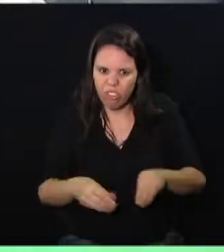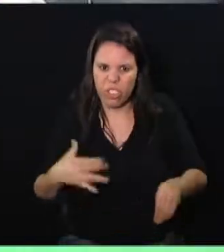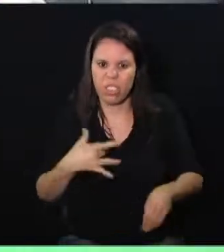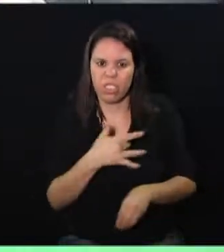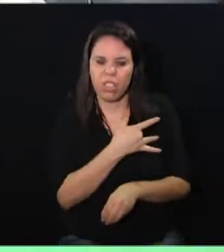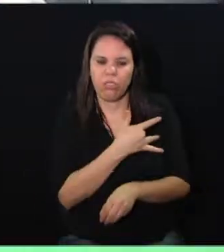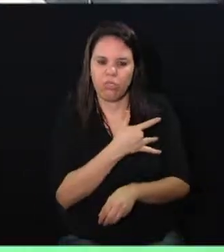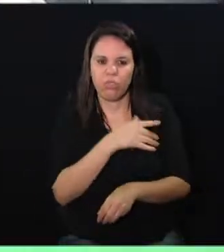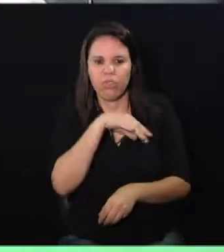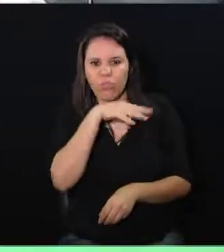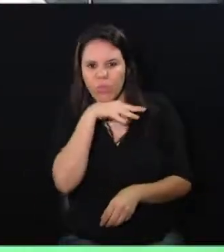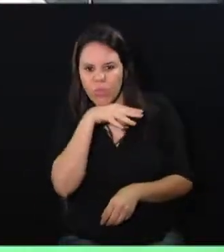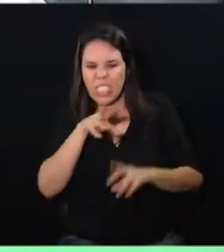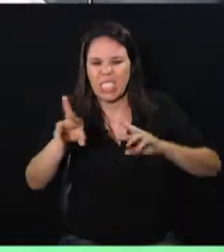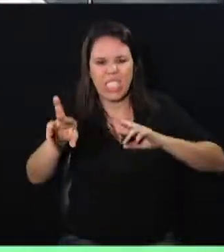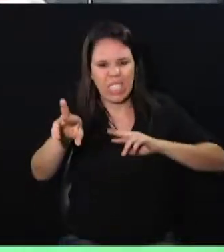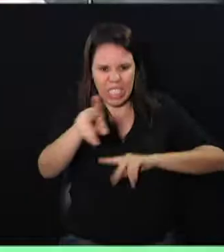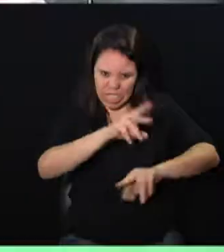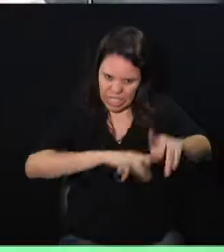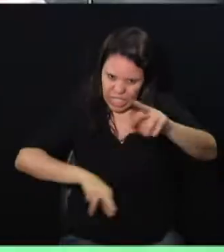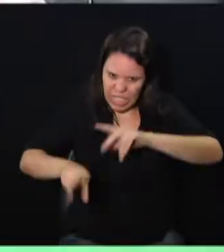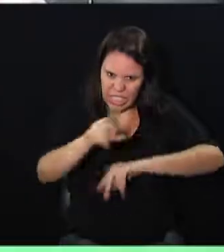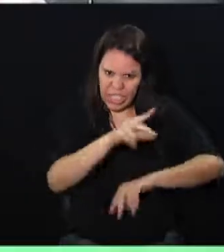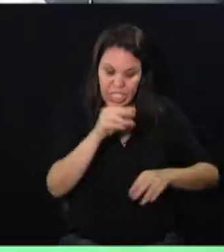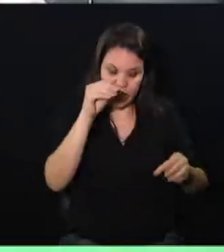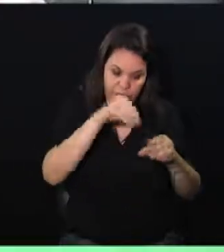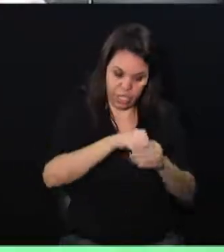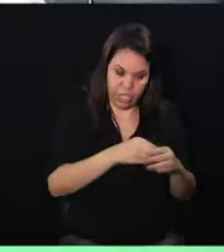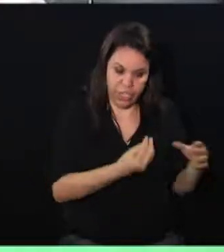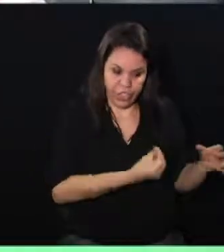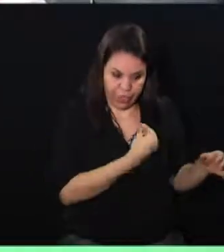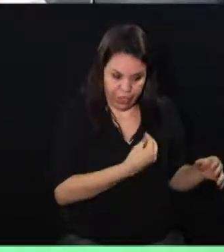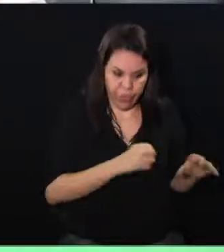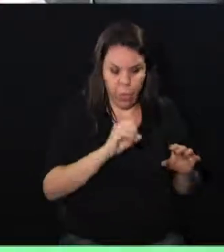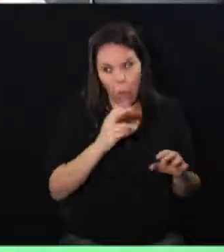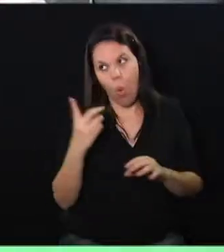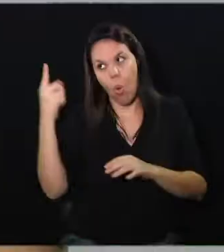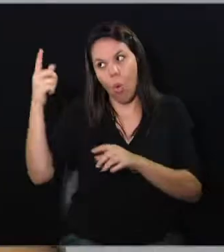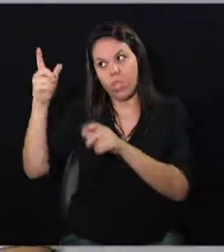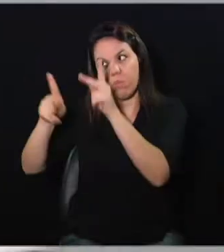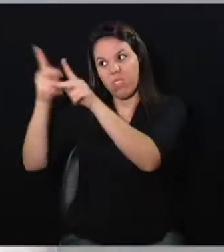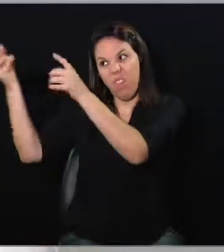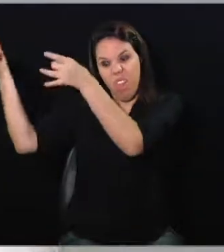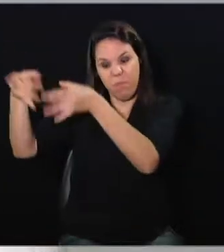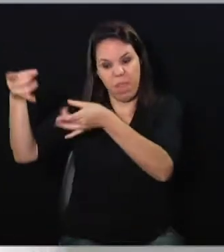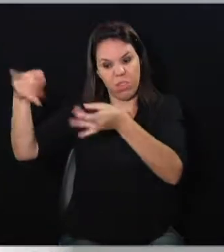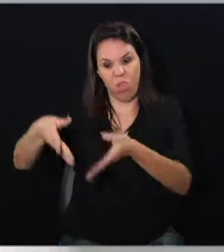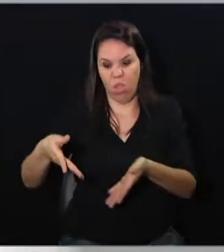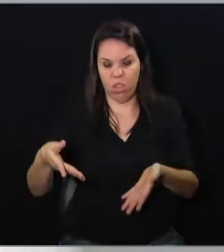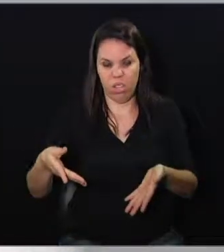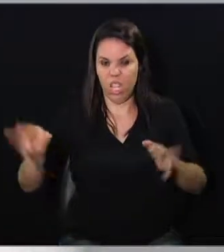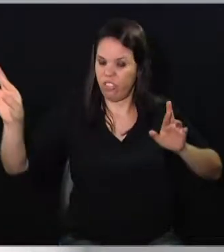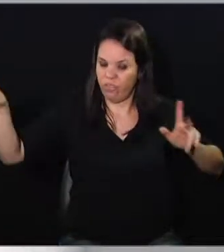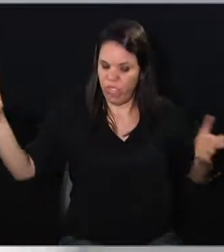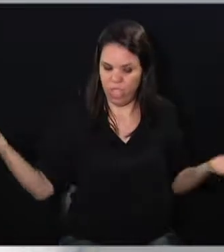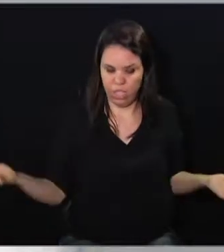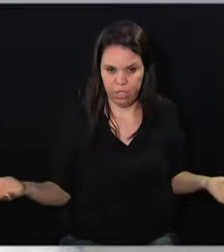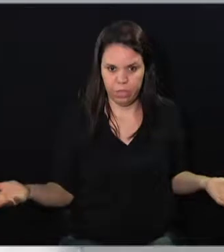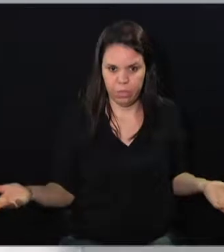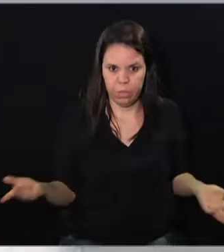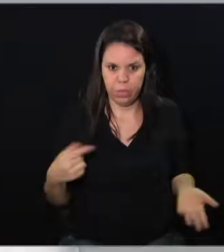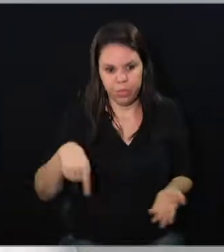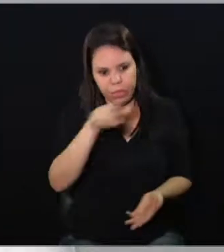que existem diferenças entre os animais que vivem na lagoa e os que são abandonados. Eles têm um sistema autoimune muito